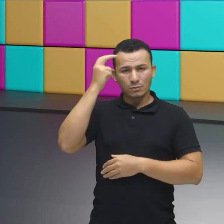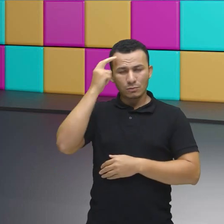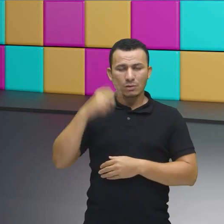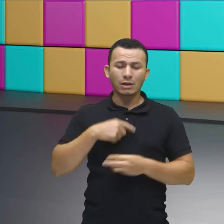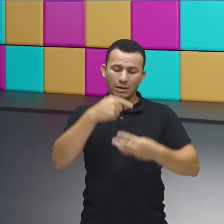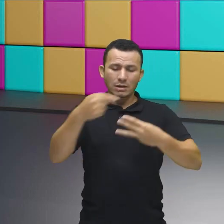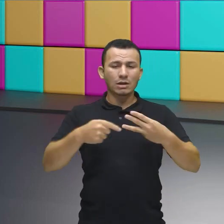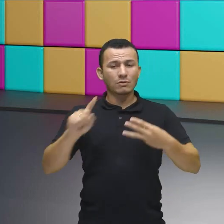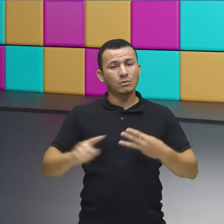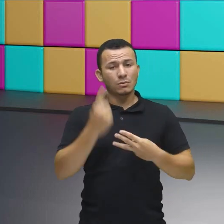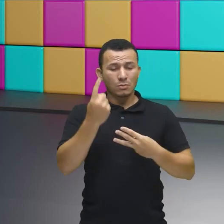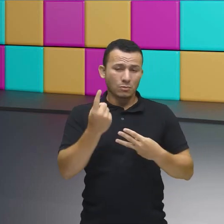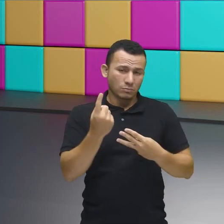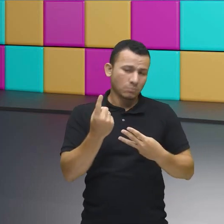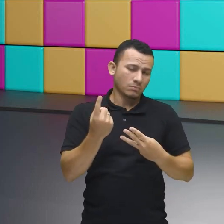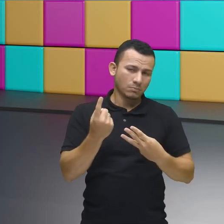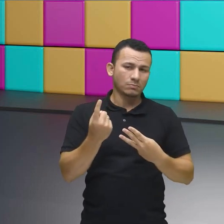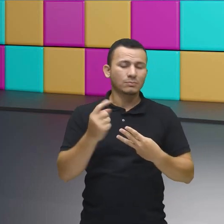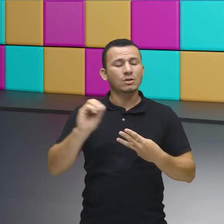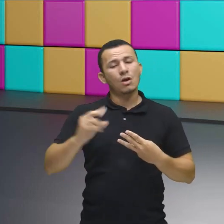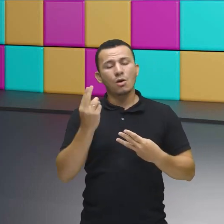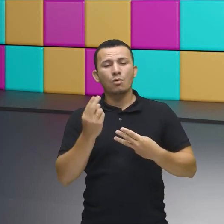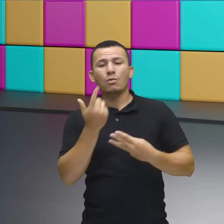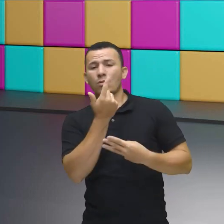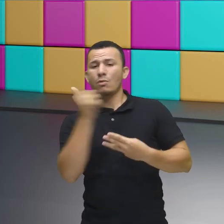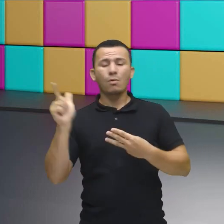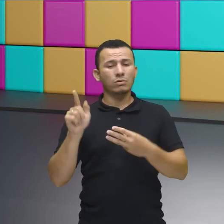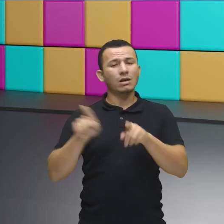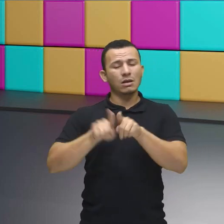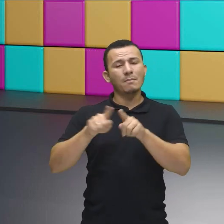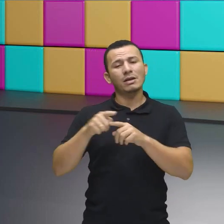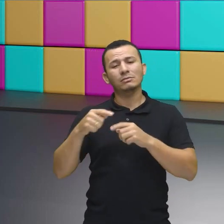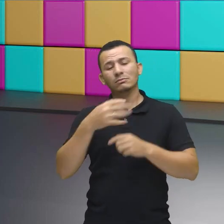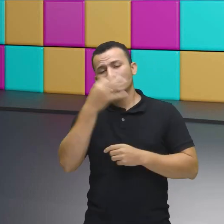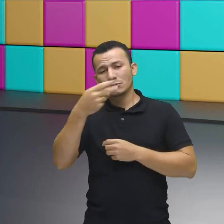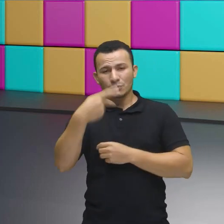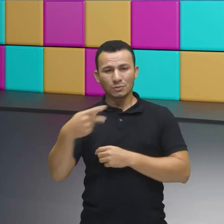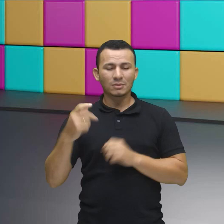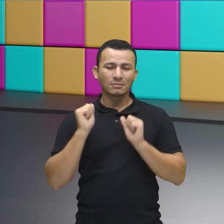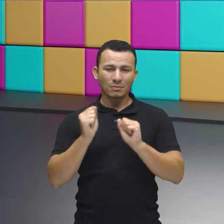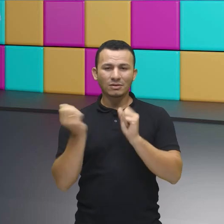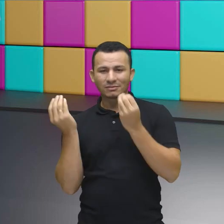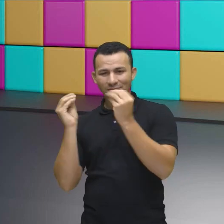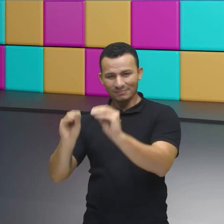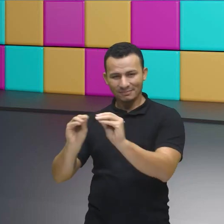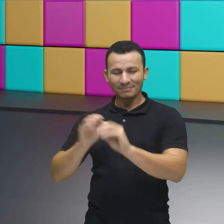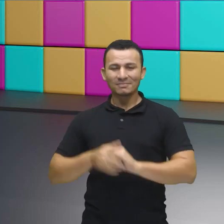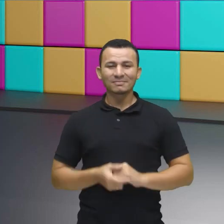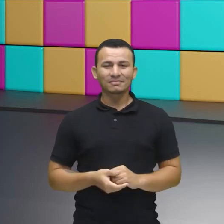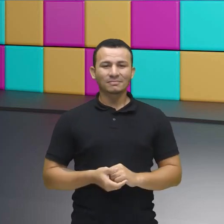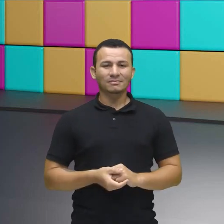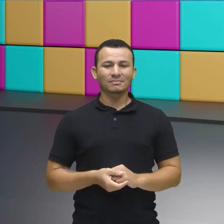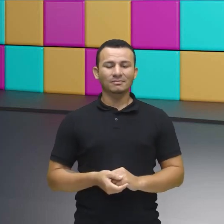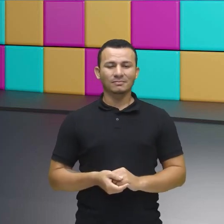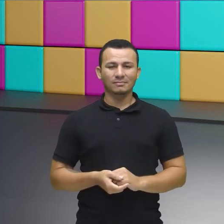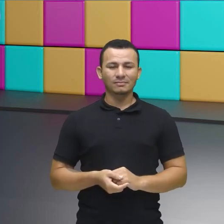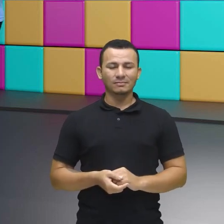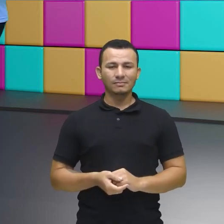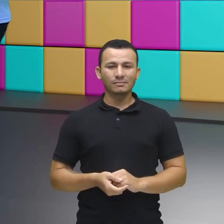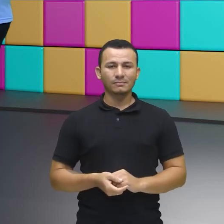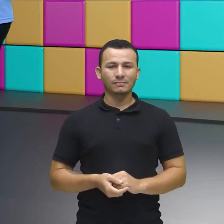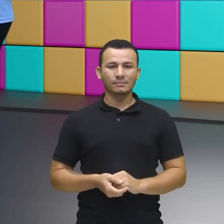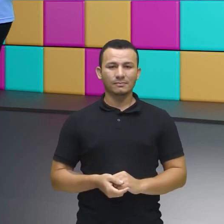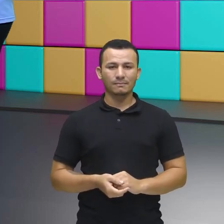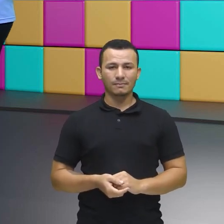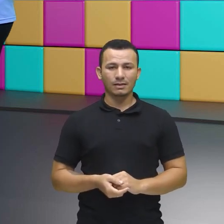para vocês. Aí vocês podem colocar também como vocês podem valorizar, certo? Então, valorizando